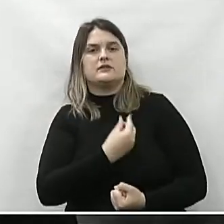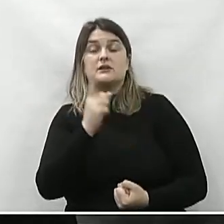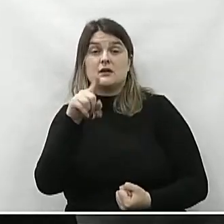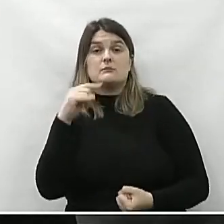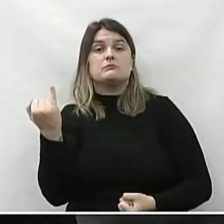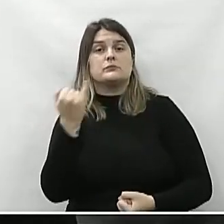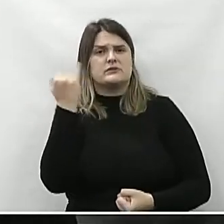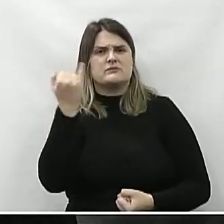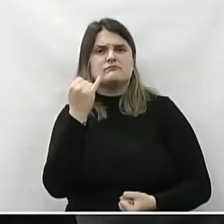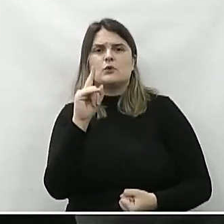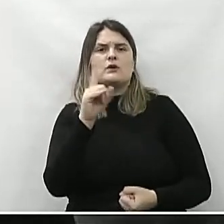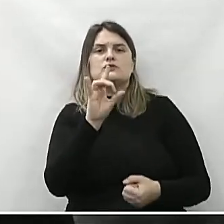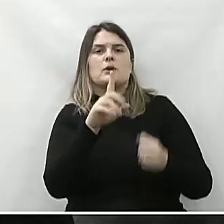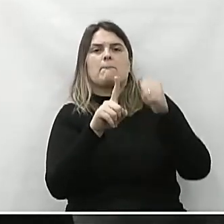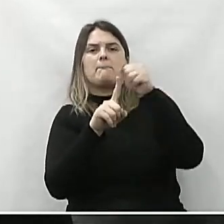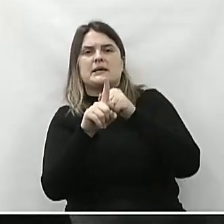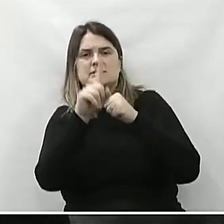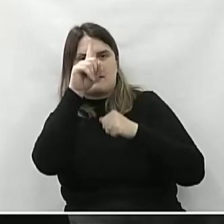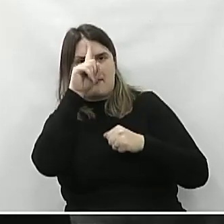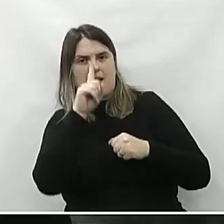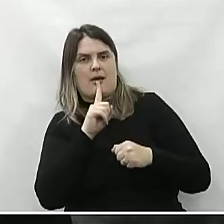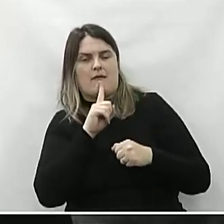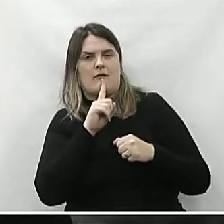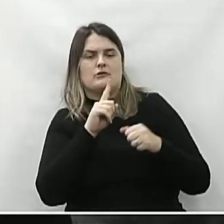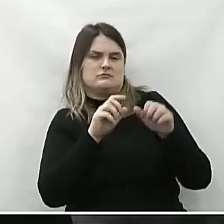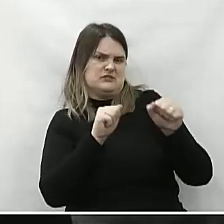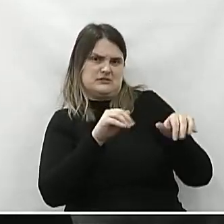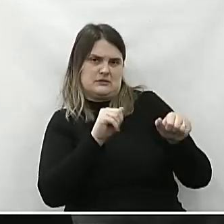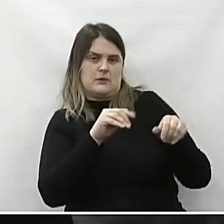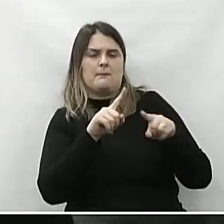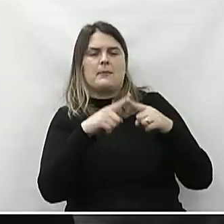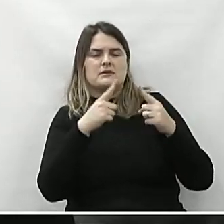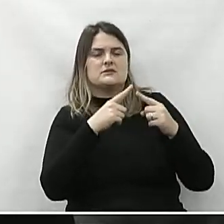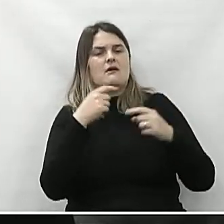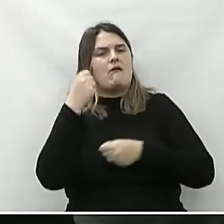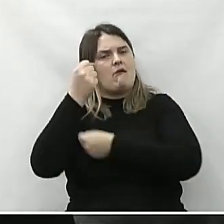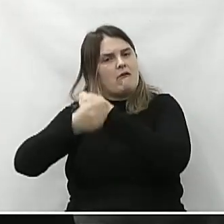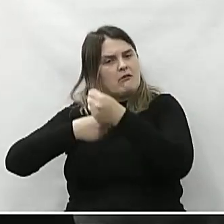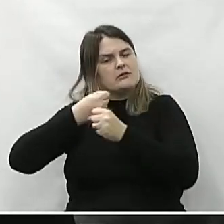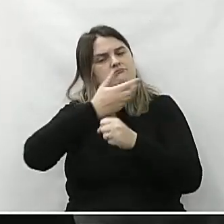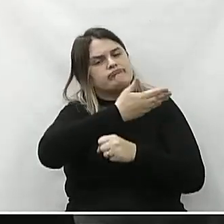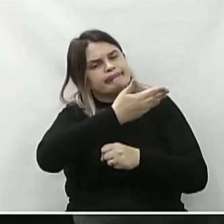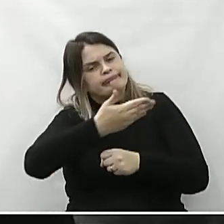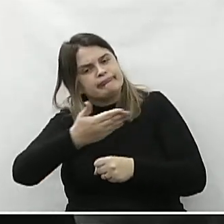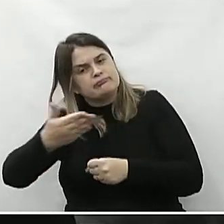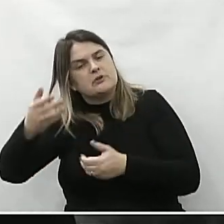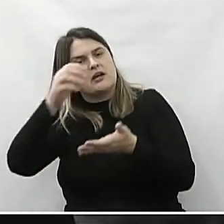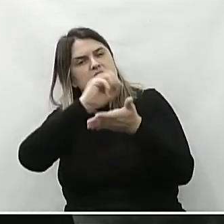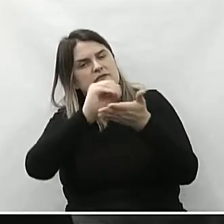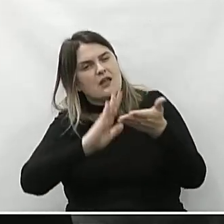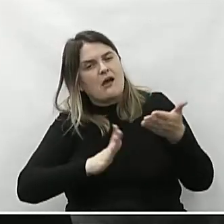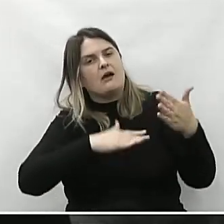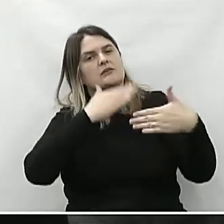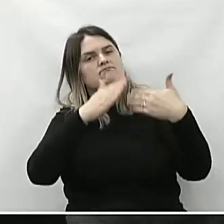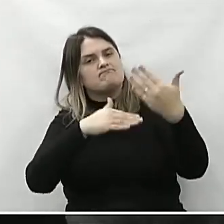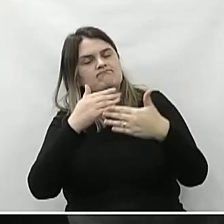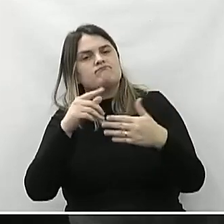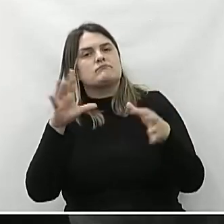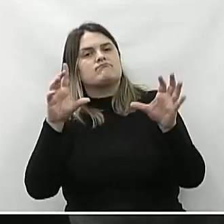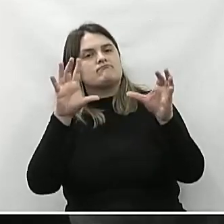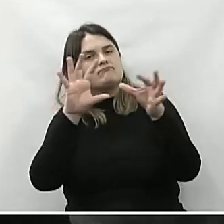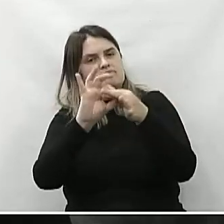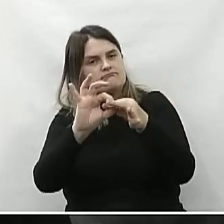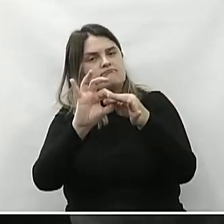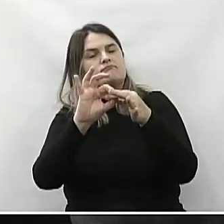como foi falado não só no mês né de Setembro mas sim todos os meses do ano realmente é preciso ter ações é preciso ter